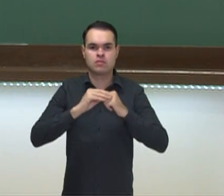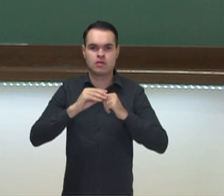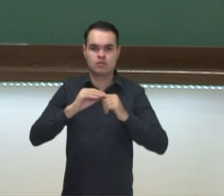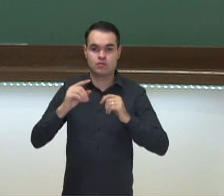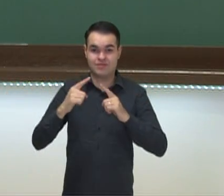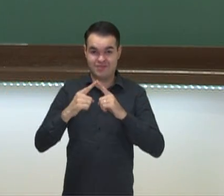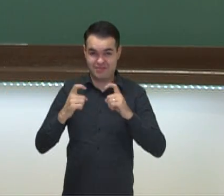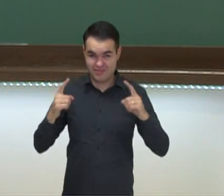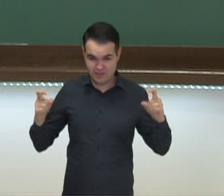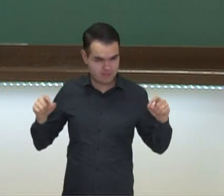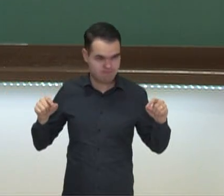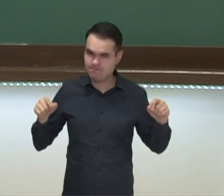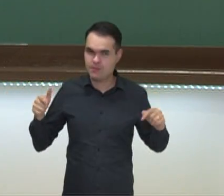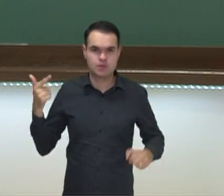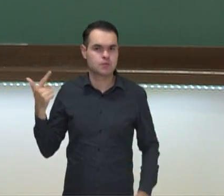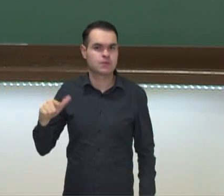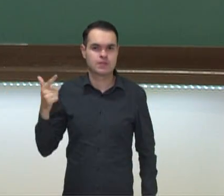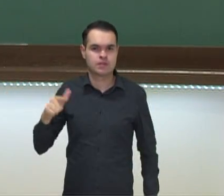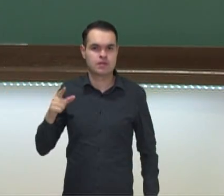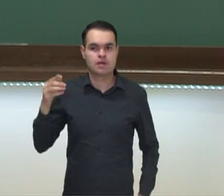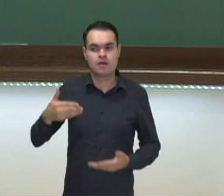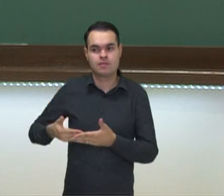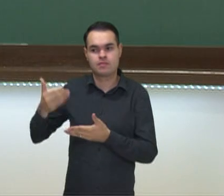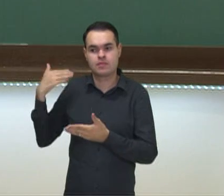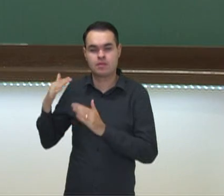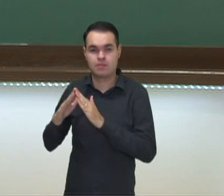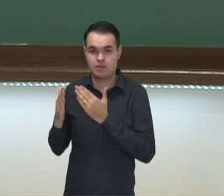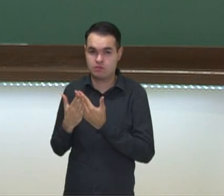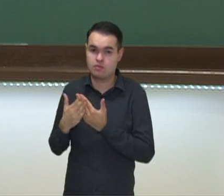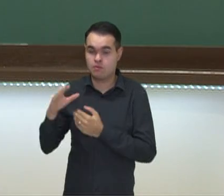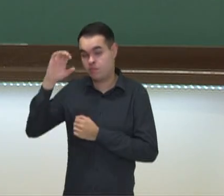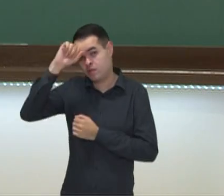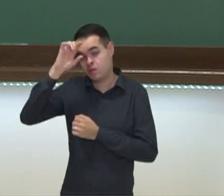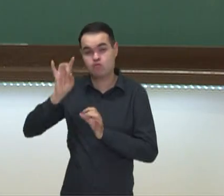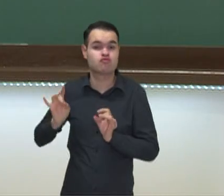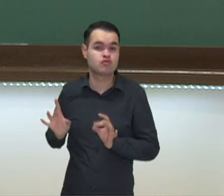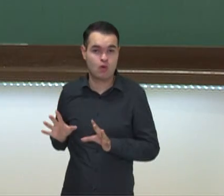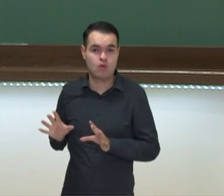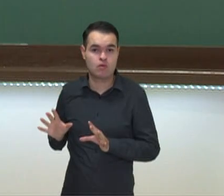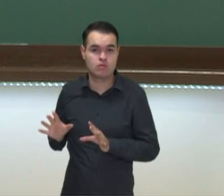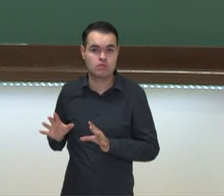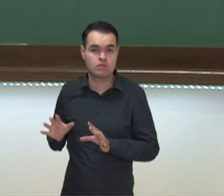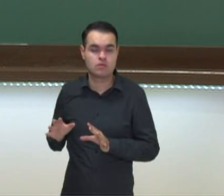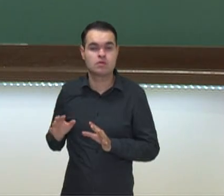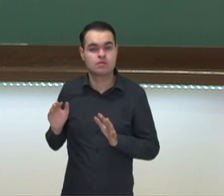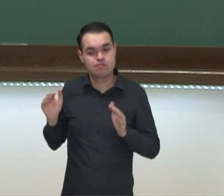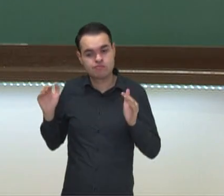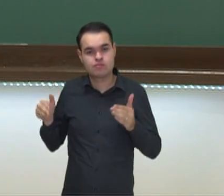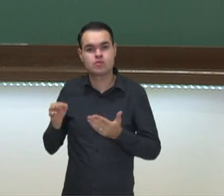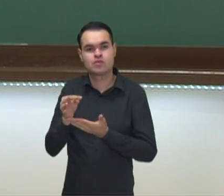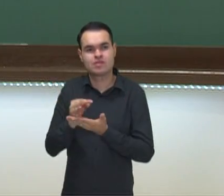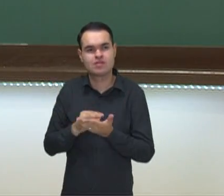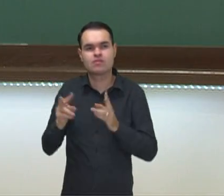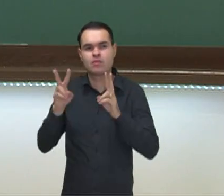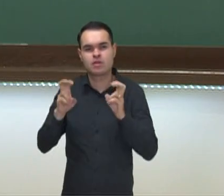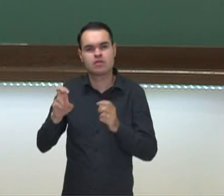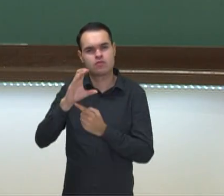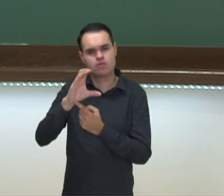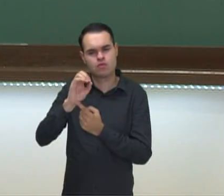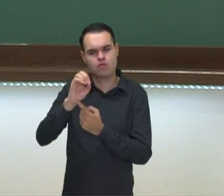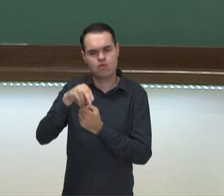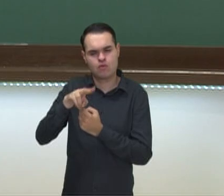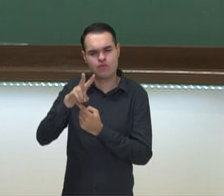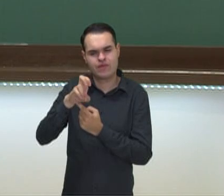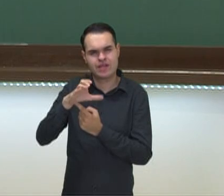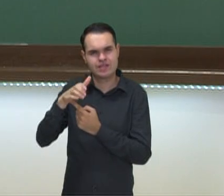conhecimento científico daquele que foi aprendido na escola. E esse texto irá abordar ainda convecção. Você sabe o que é esse